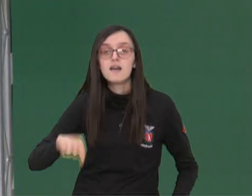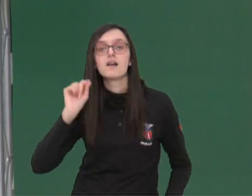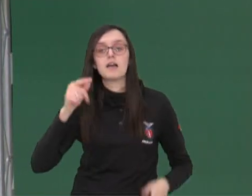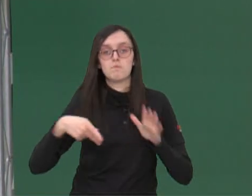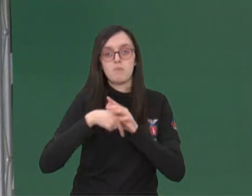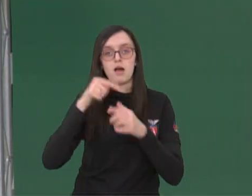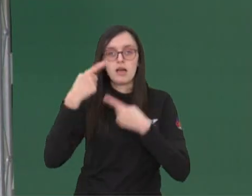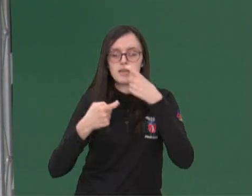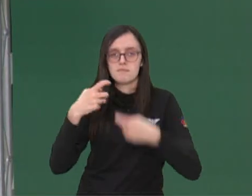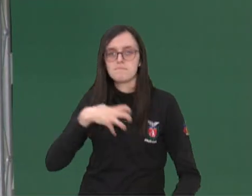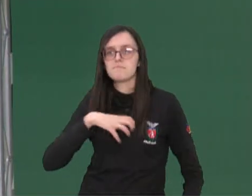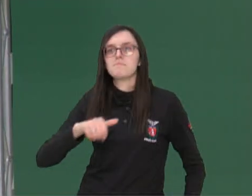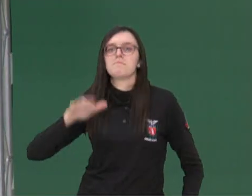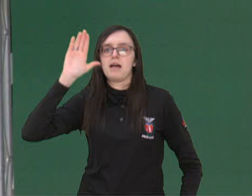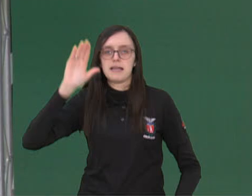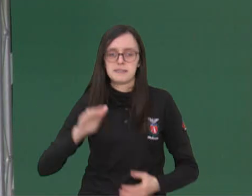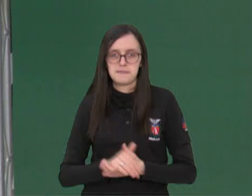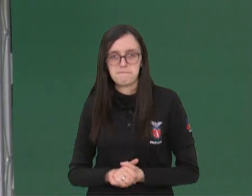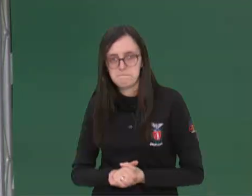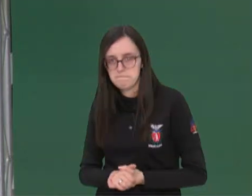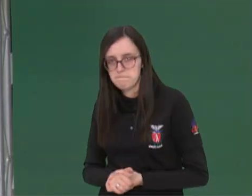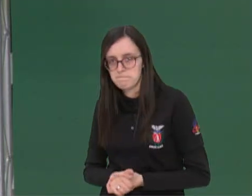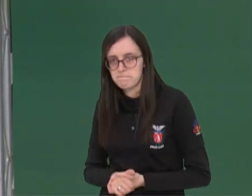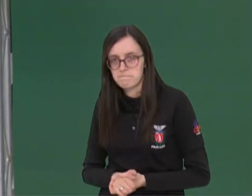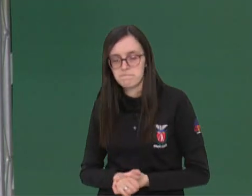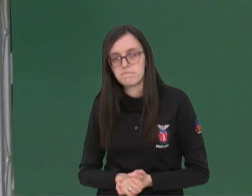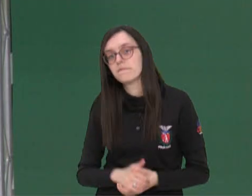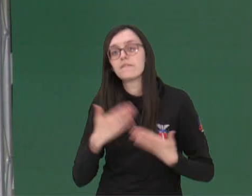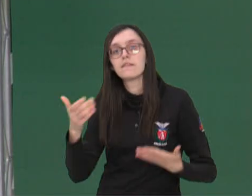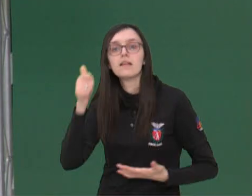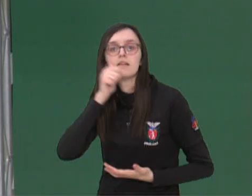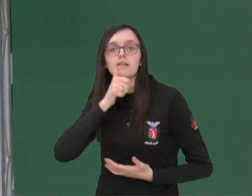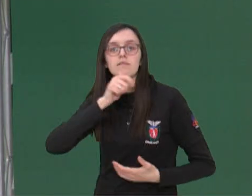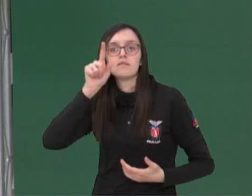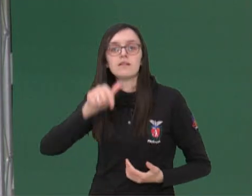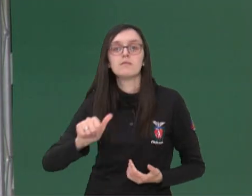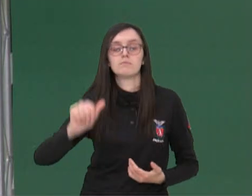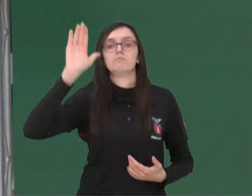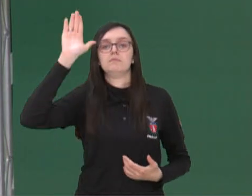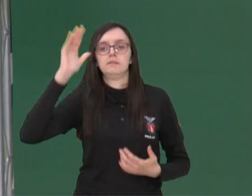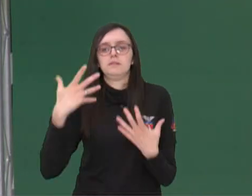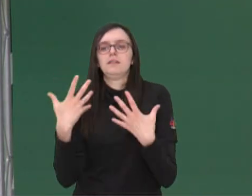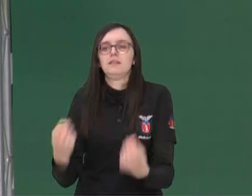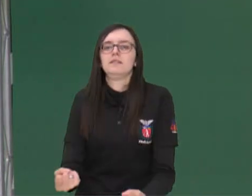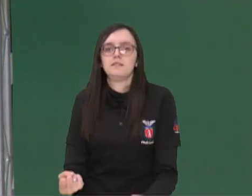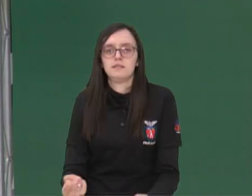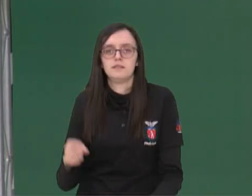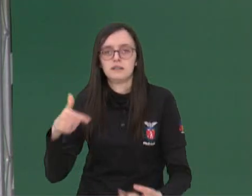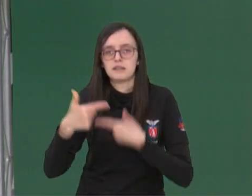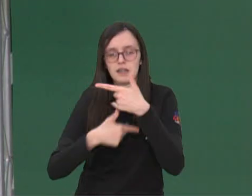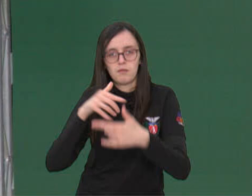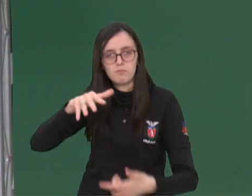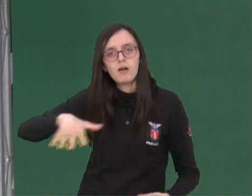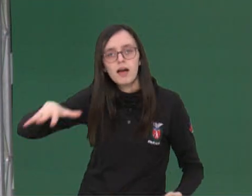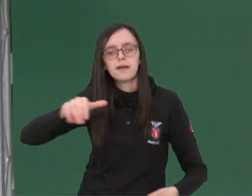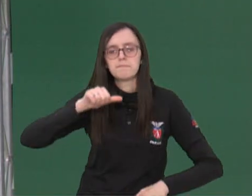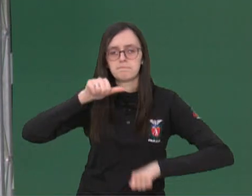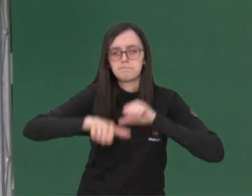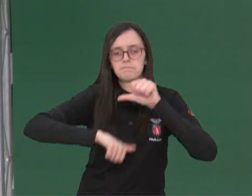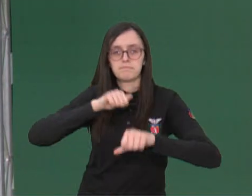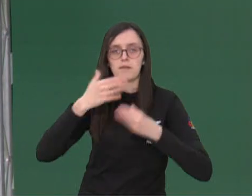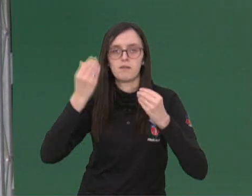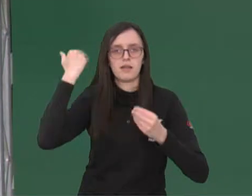pela guerra falou mais alto. Então, as mulheres foram muito mais aceitas nessas funções, mudando